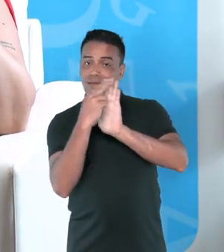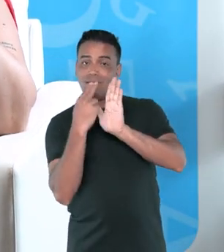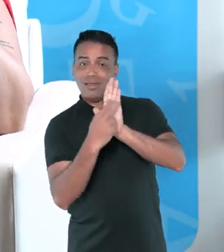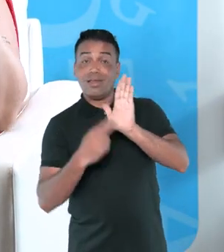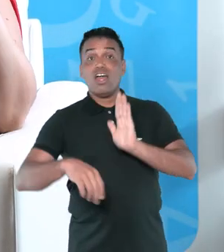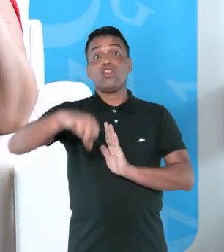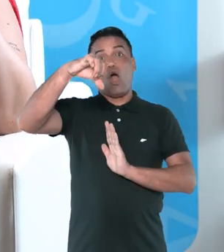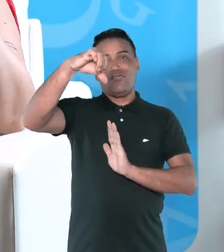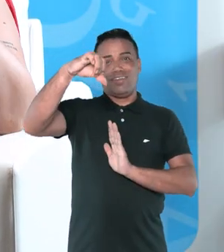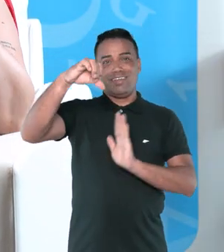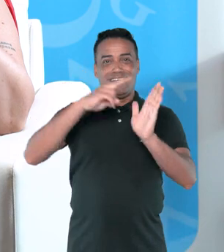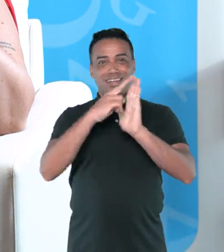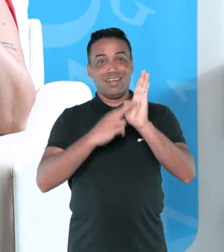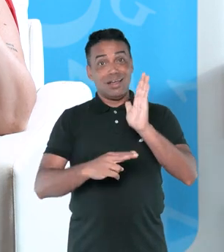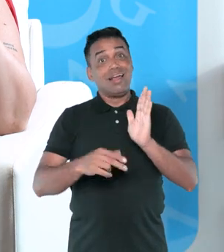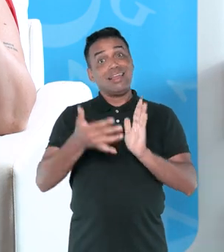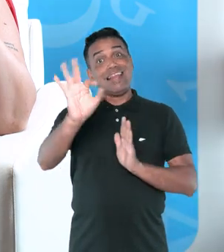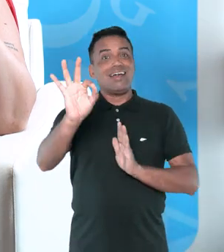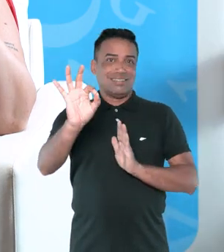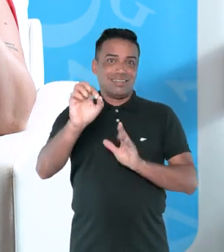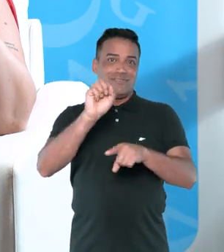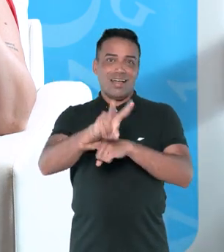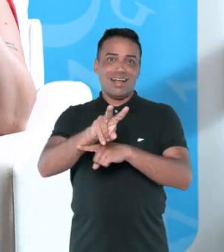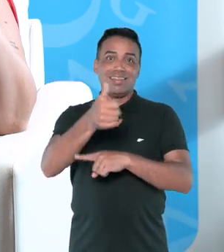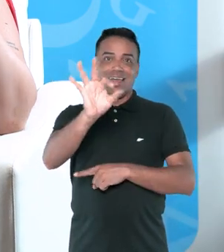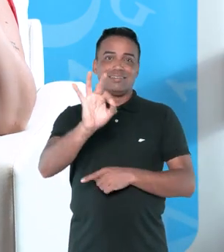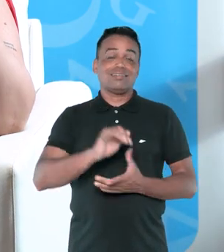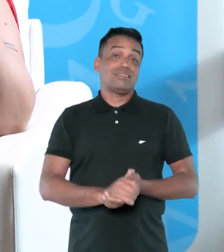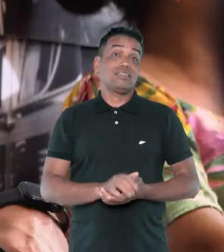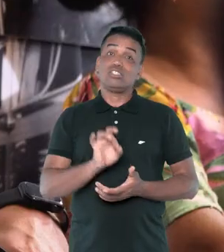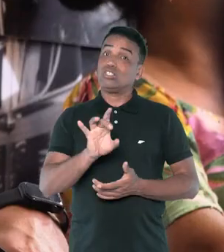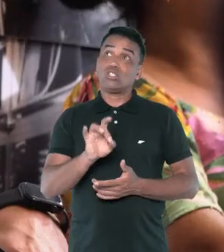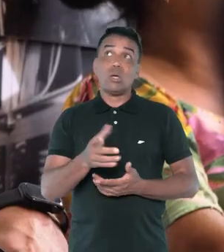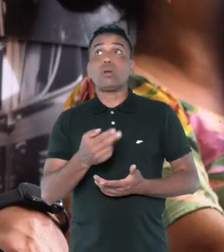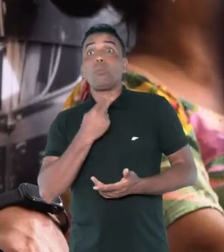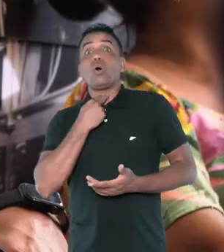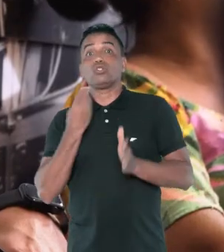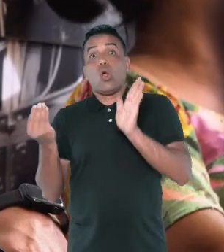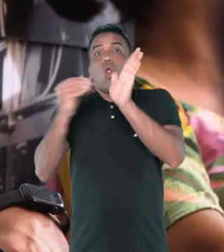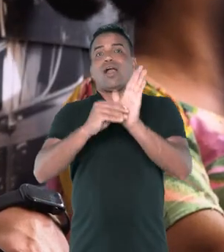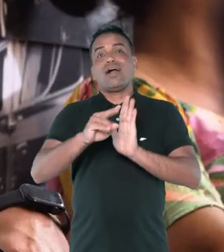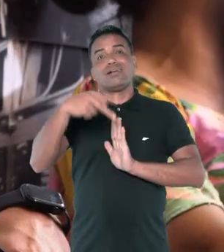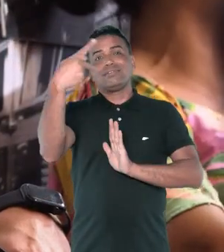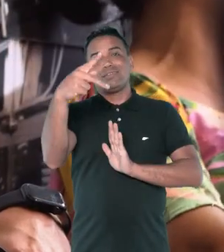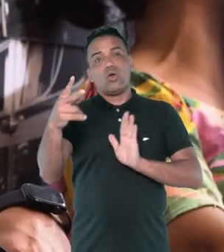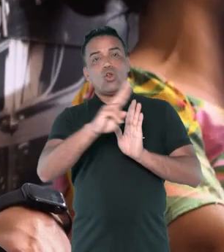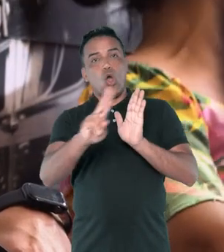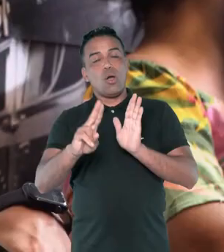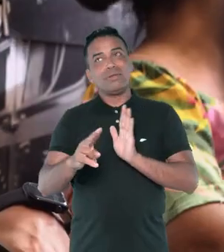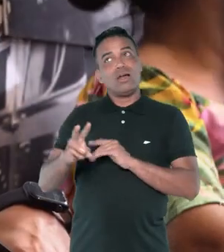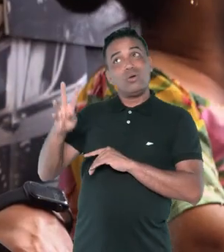mandou só 9 nomes e o curso tem 10 vagas. Só que eu não posso simplesmente botar o seu nome na lista. Era uma